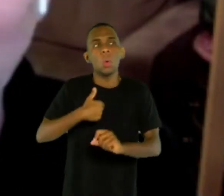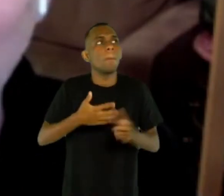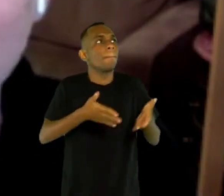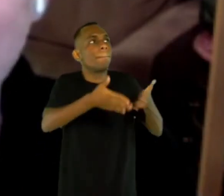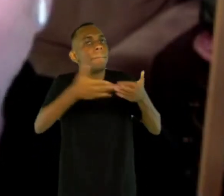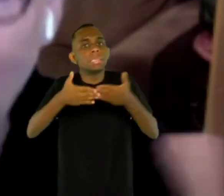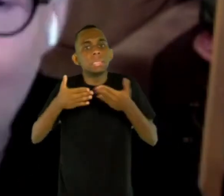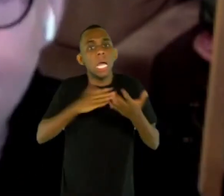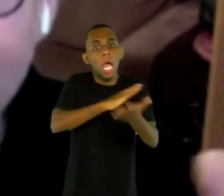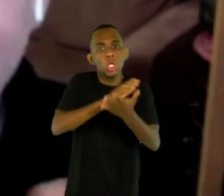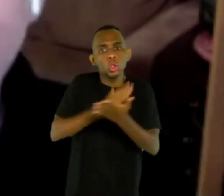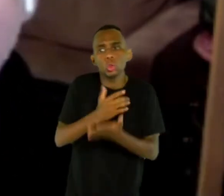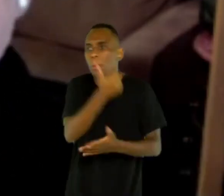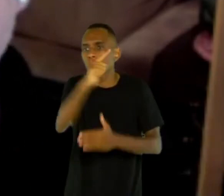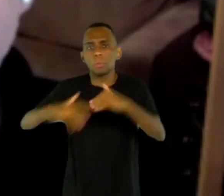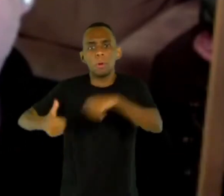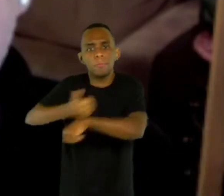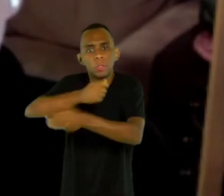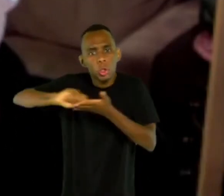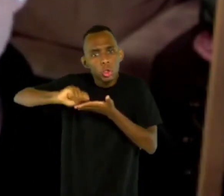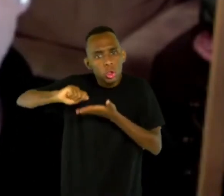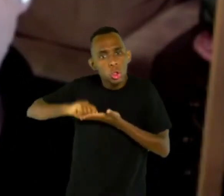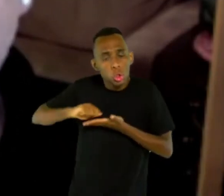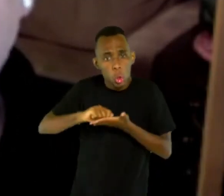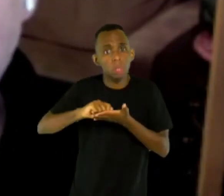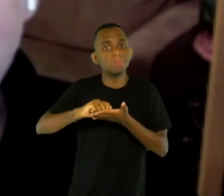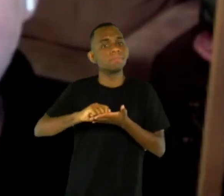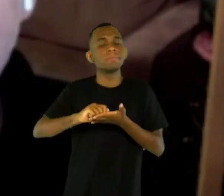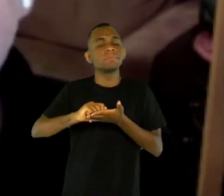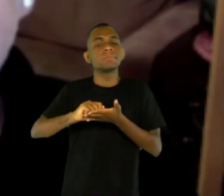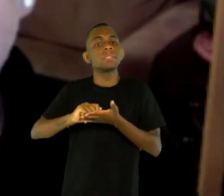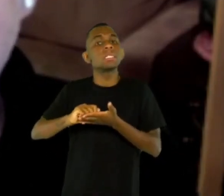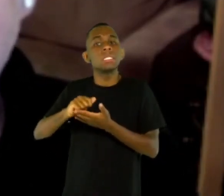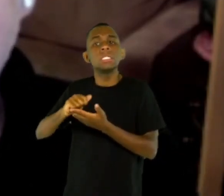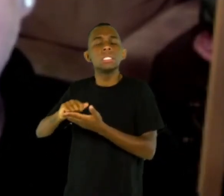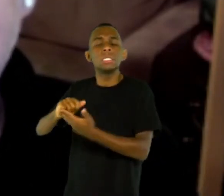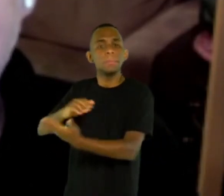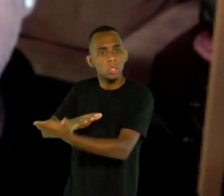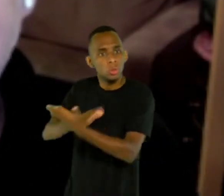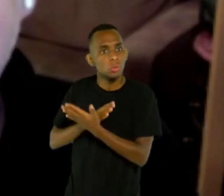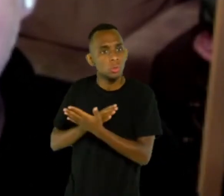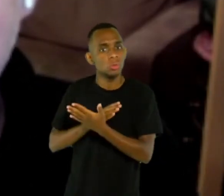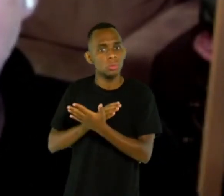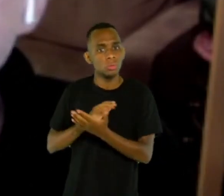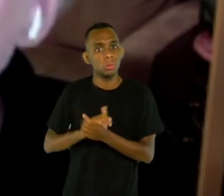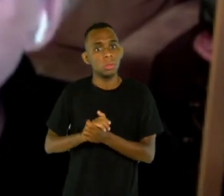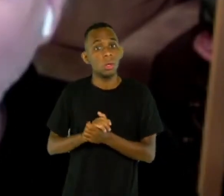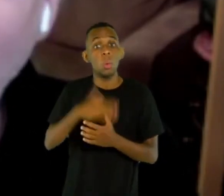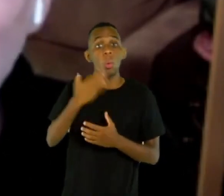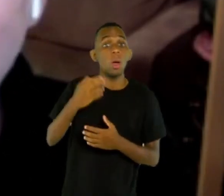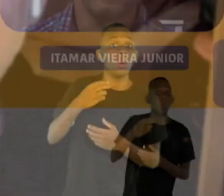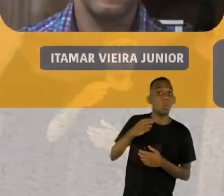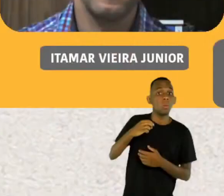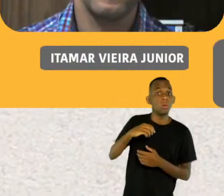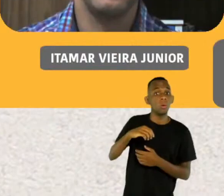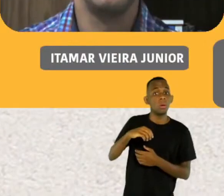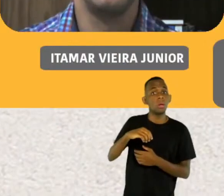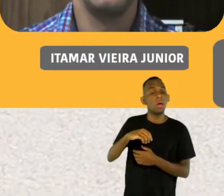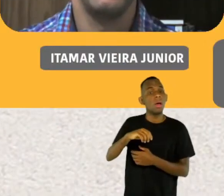amigos escritores, e o Agualusa me socorreu. Agualusa ou Mia Couto? Pois é, o